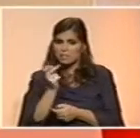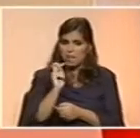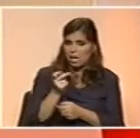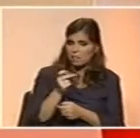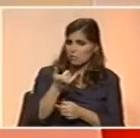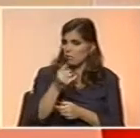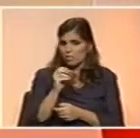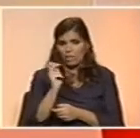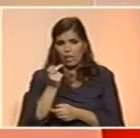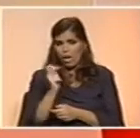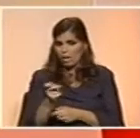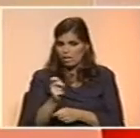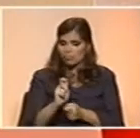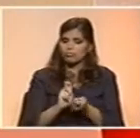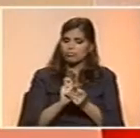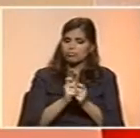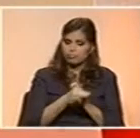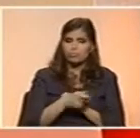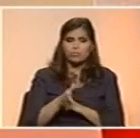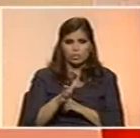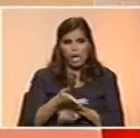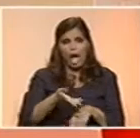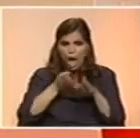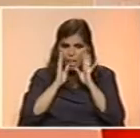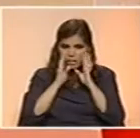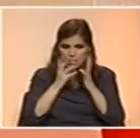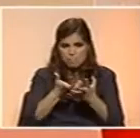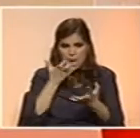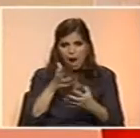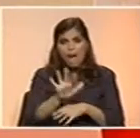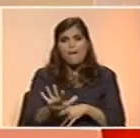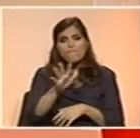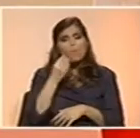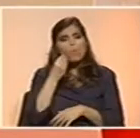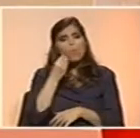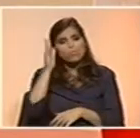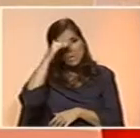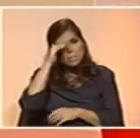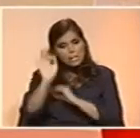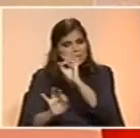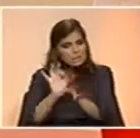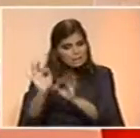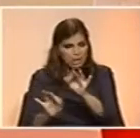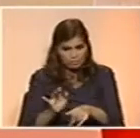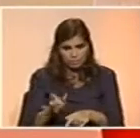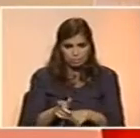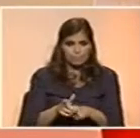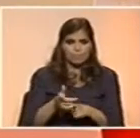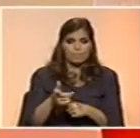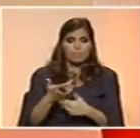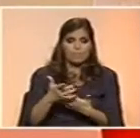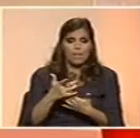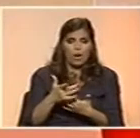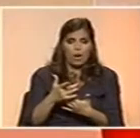tem havido uma evolução no sentido de ter mais atenção à forma como os animais são criados. Mas, e pegando na